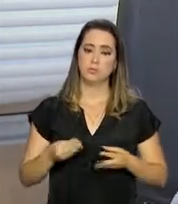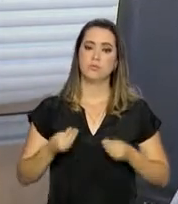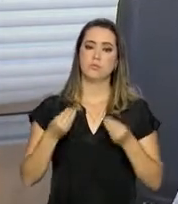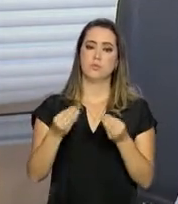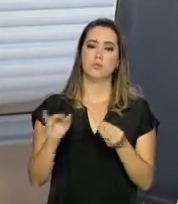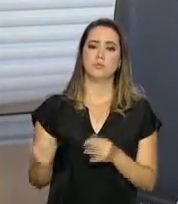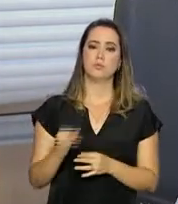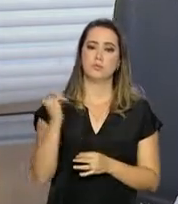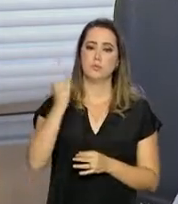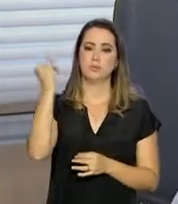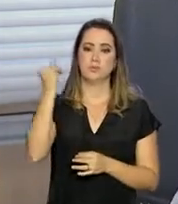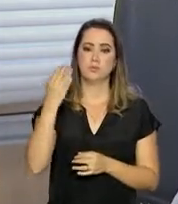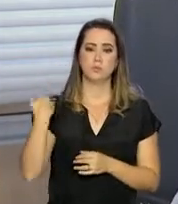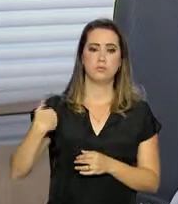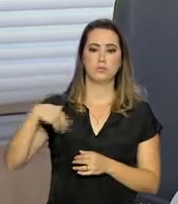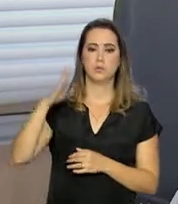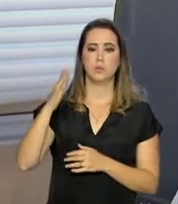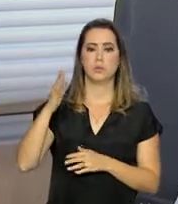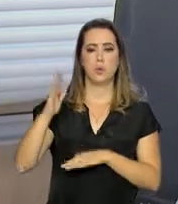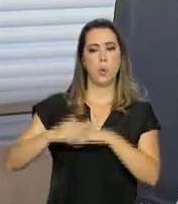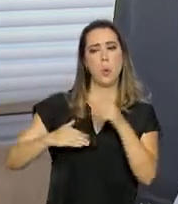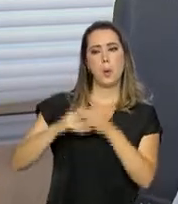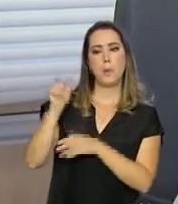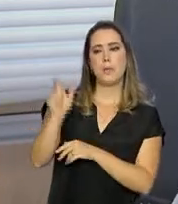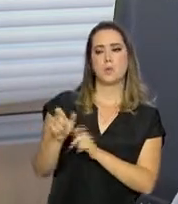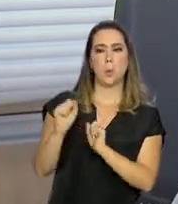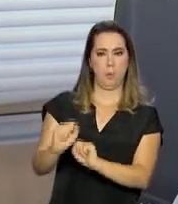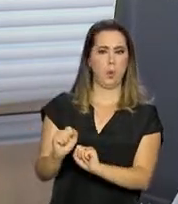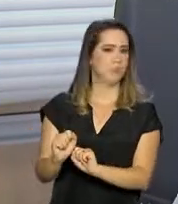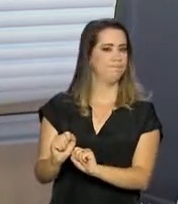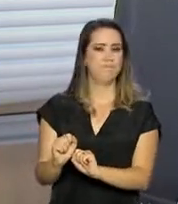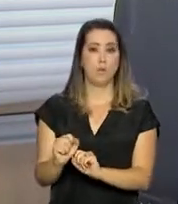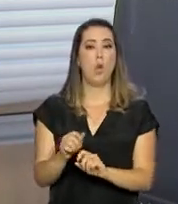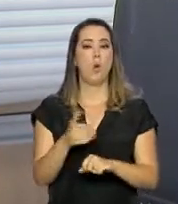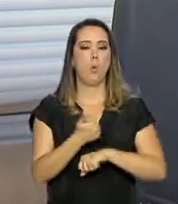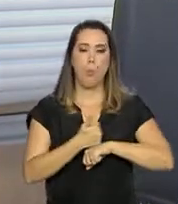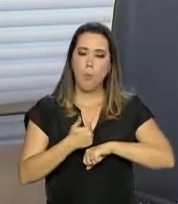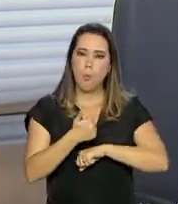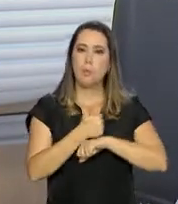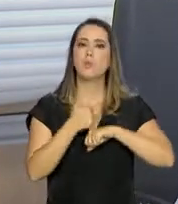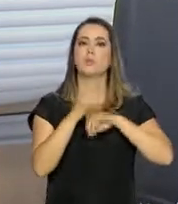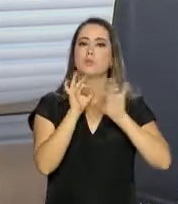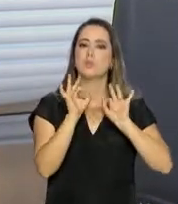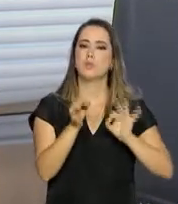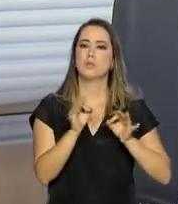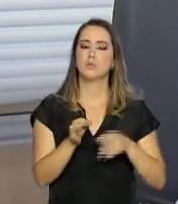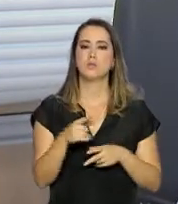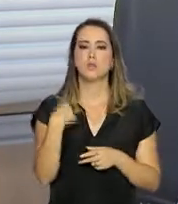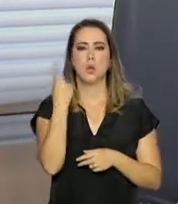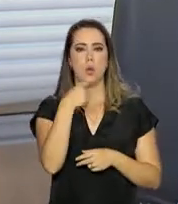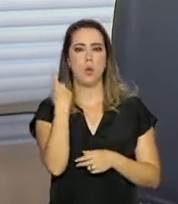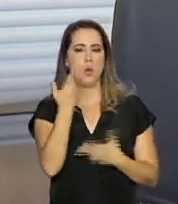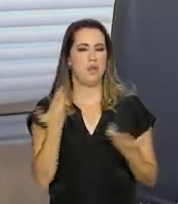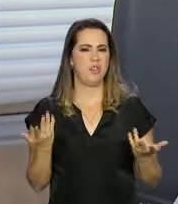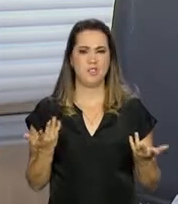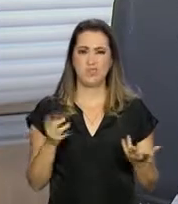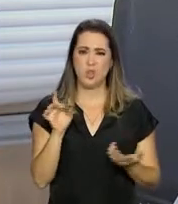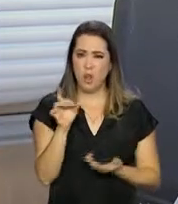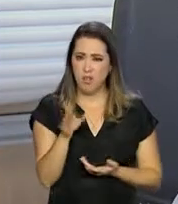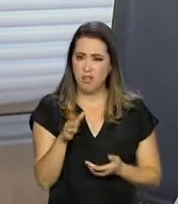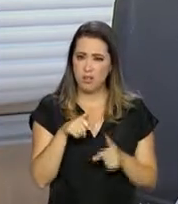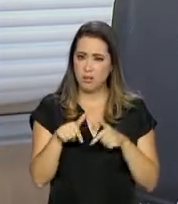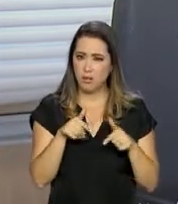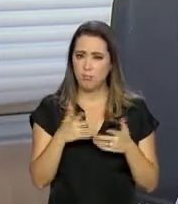maior que não é qualquer um que pode fazer é que só faz um cursinho é de horas como o workshop já